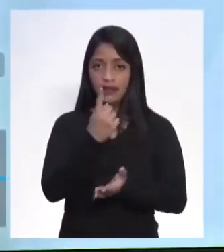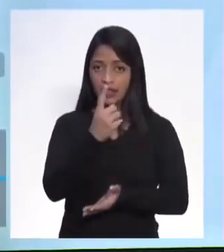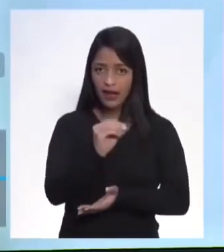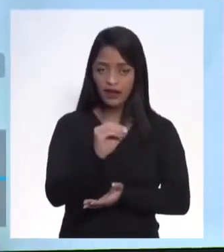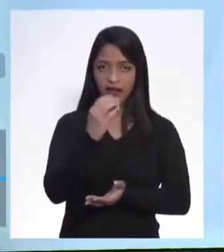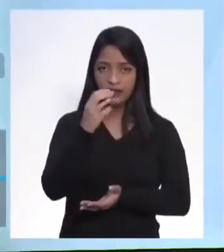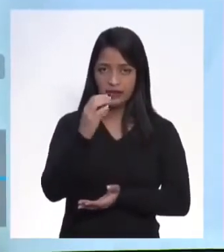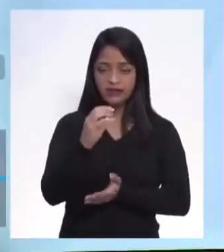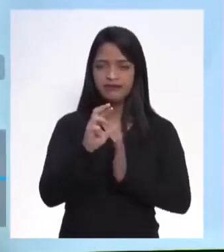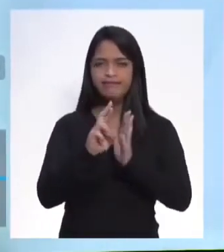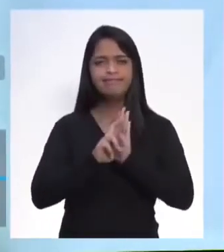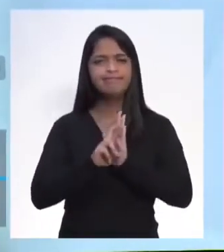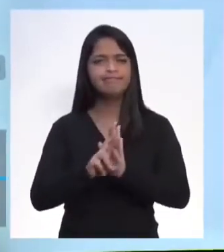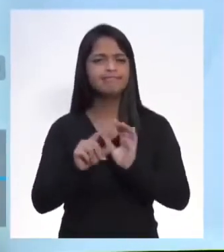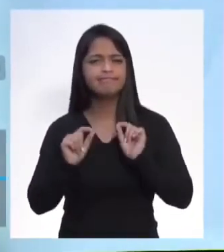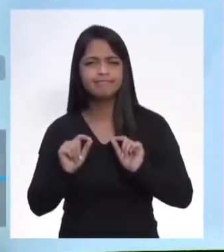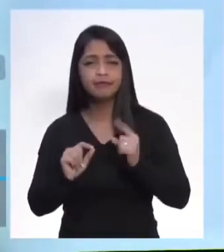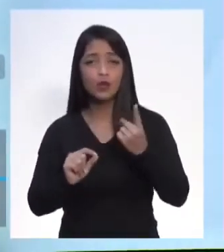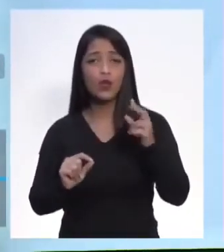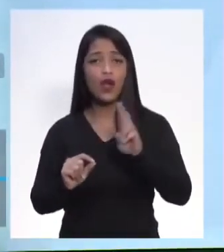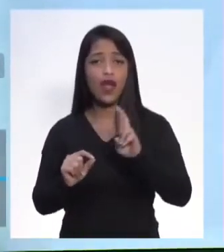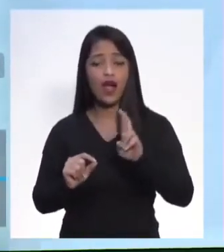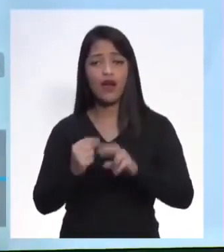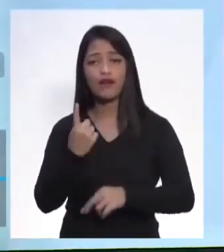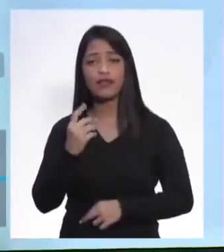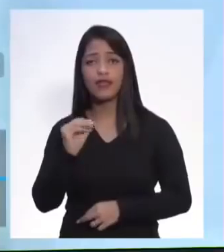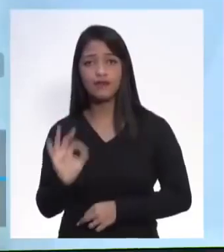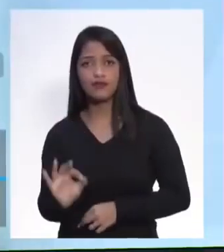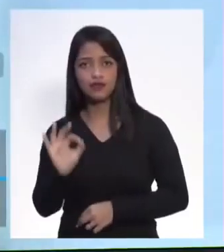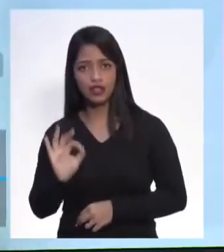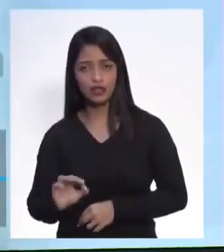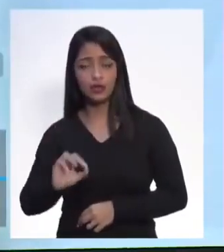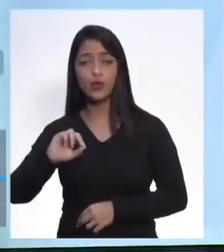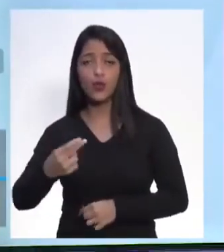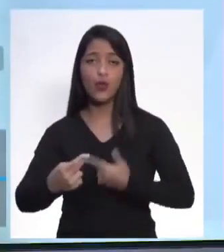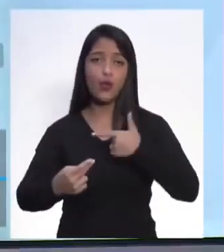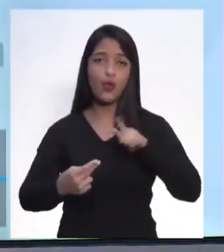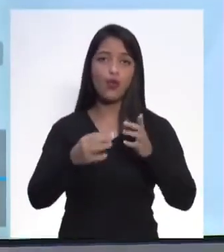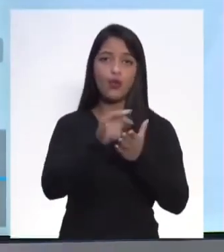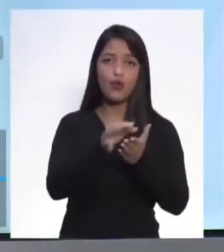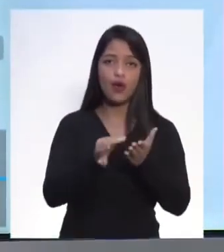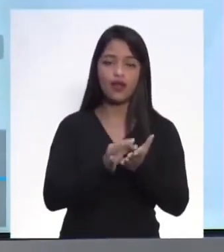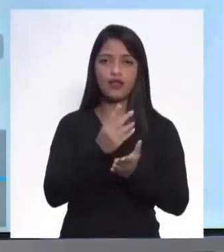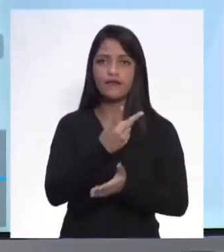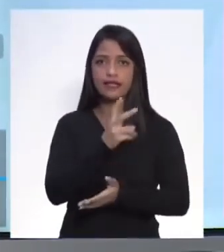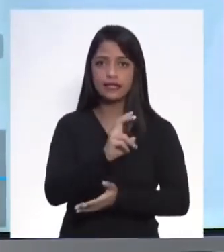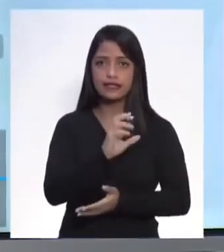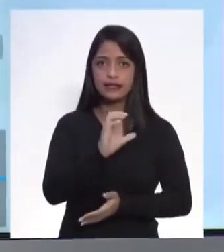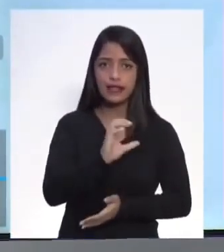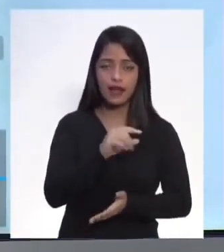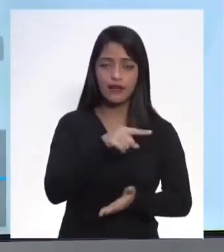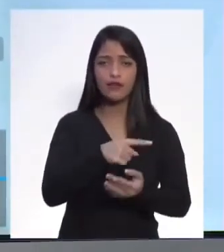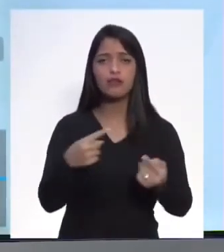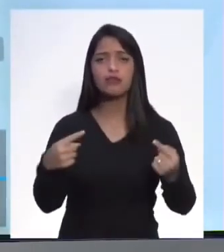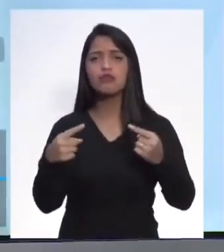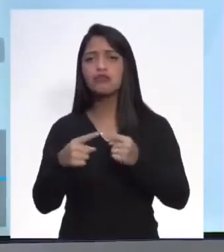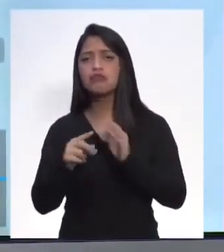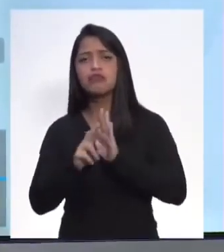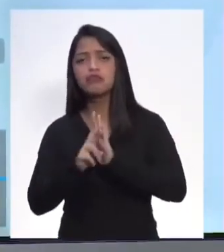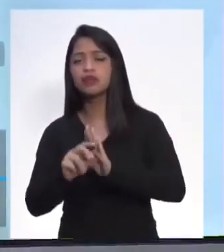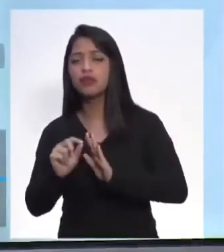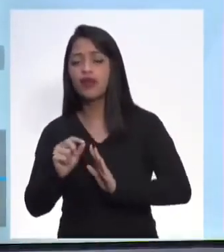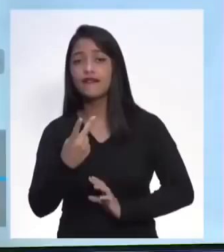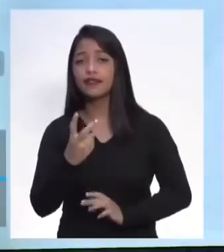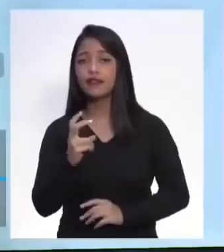representa 10% de R$1. A moeda de 25 centavos, ela representa 25%